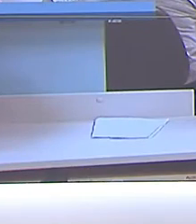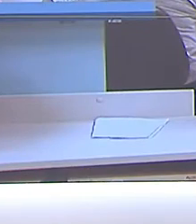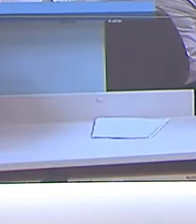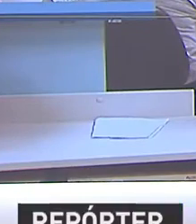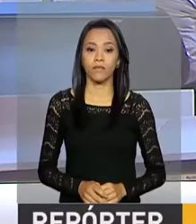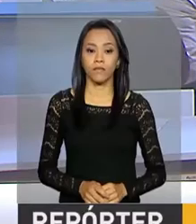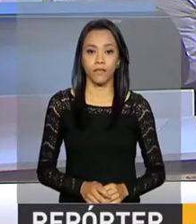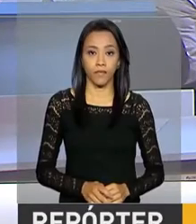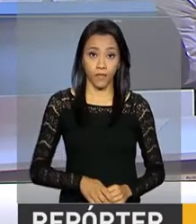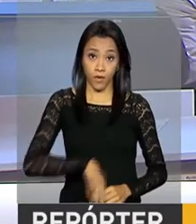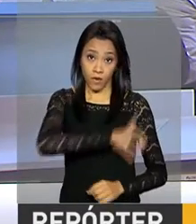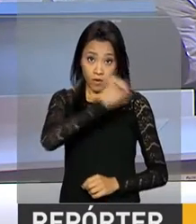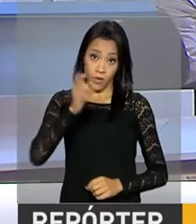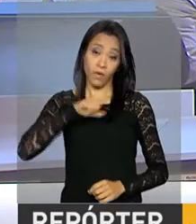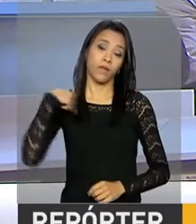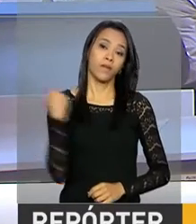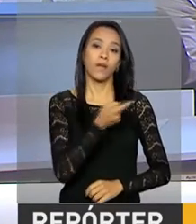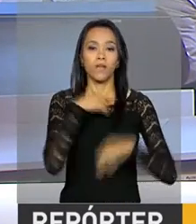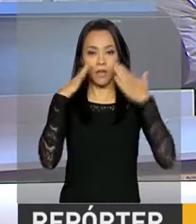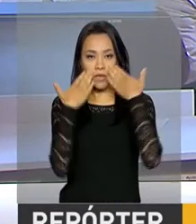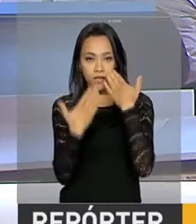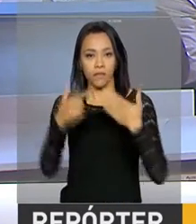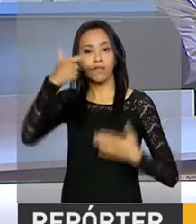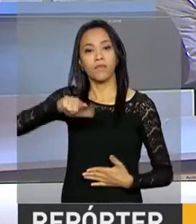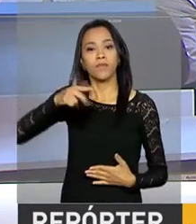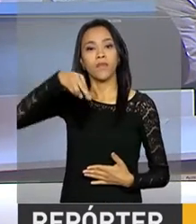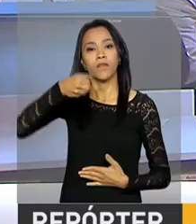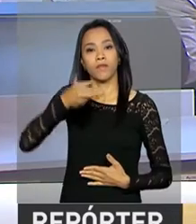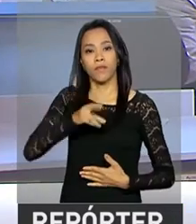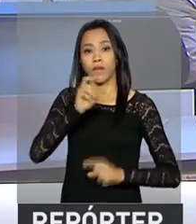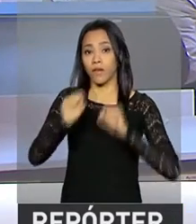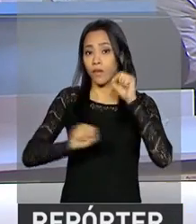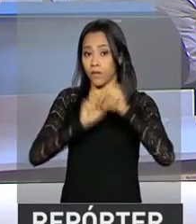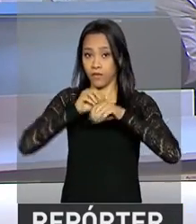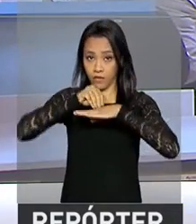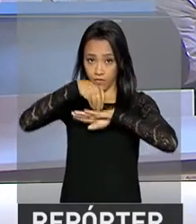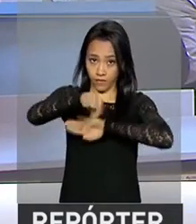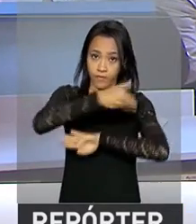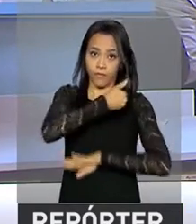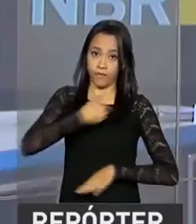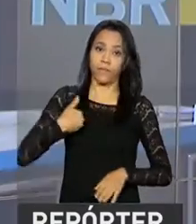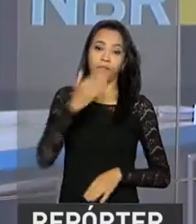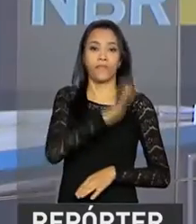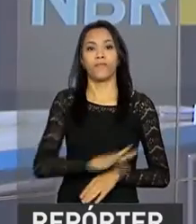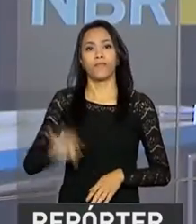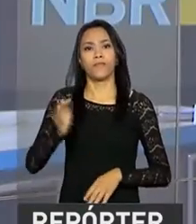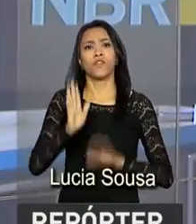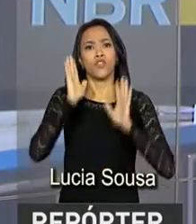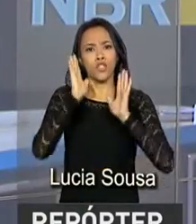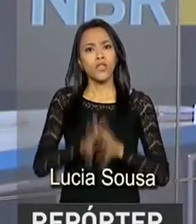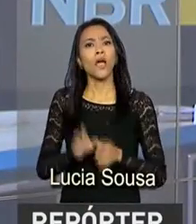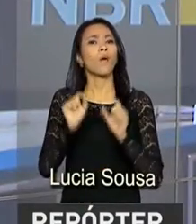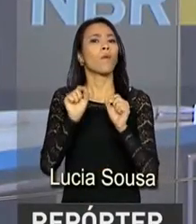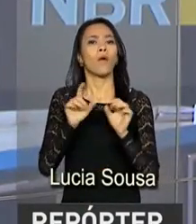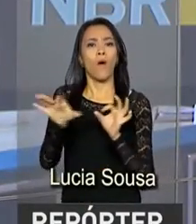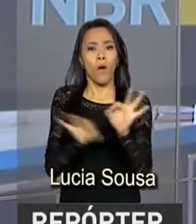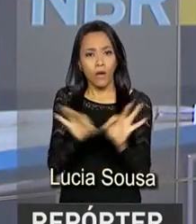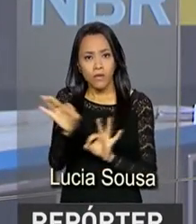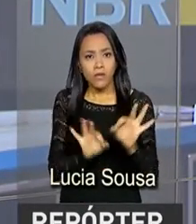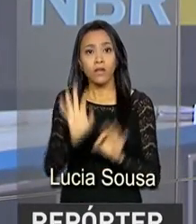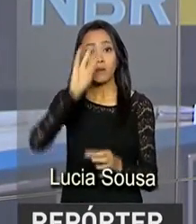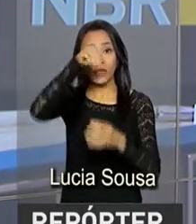lá estamos de volta com o repórter br e as notícias do governo federal foi instalada na câmara dos deputados